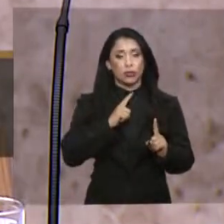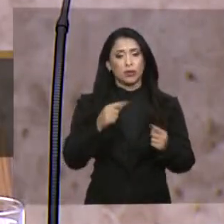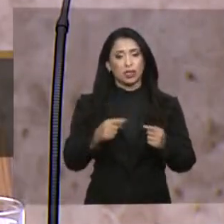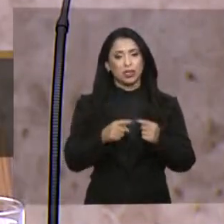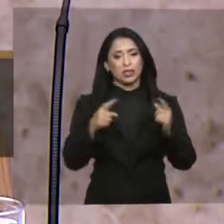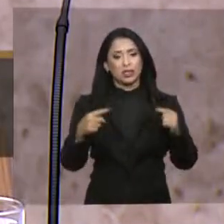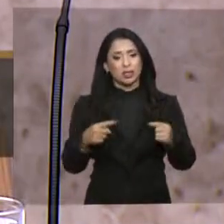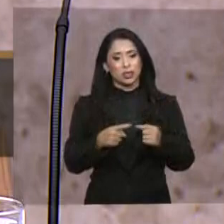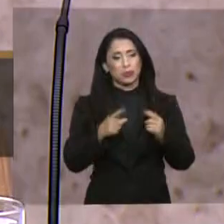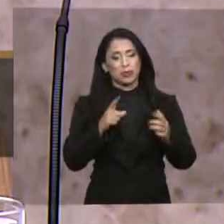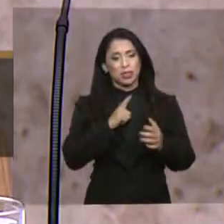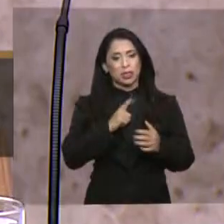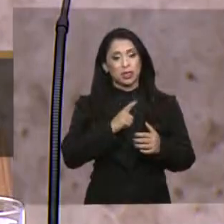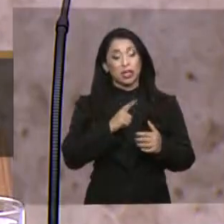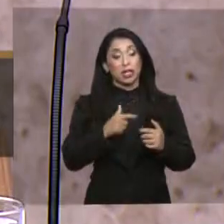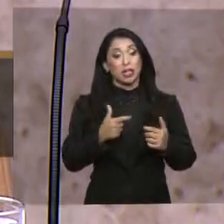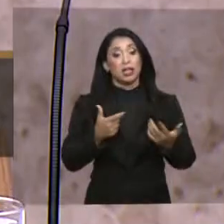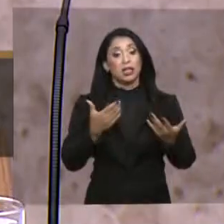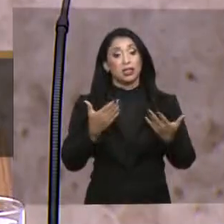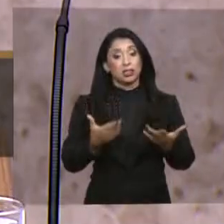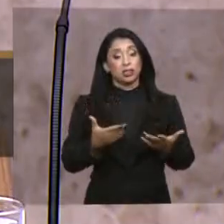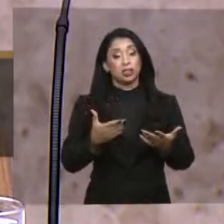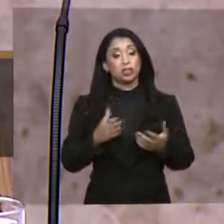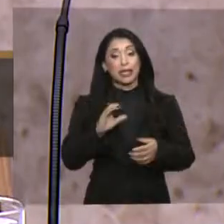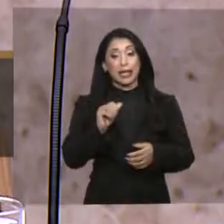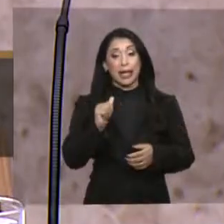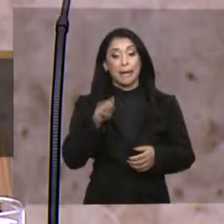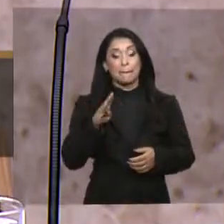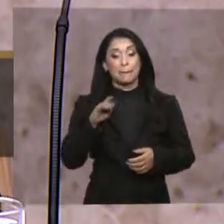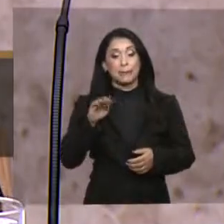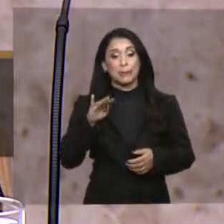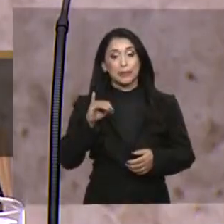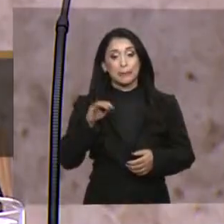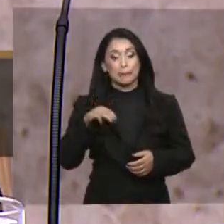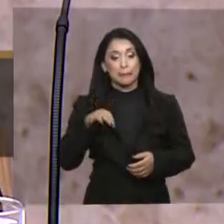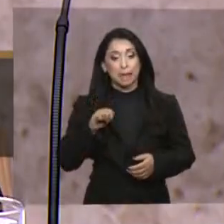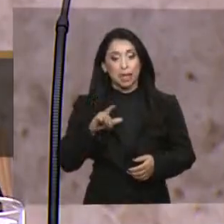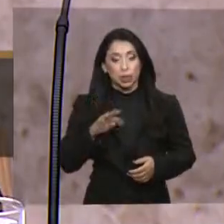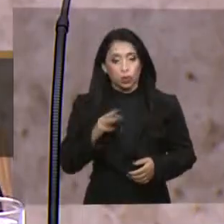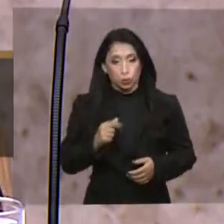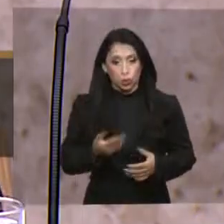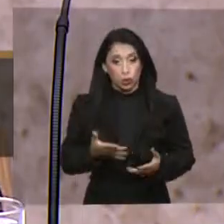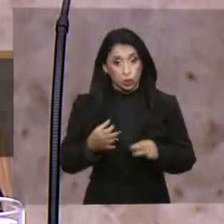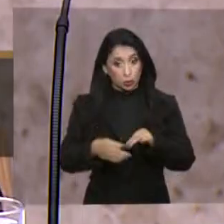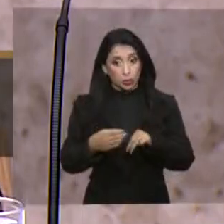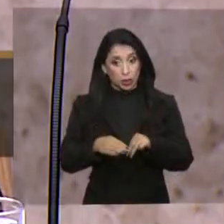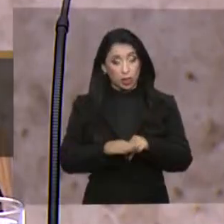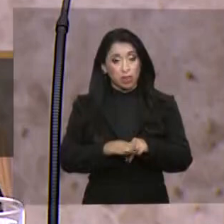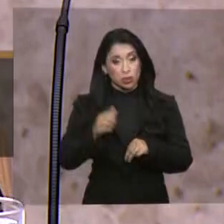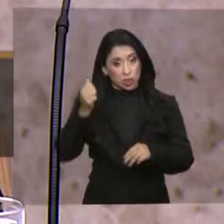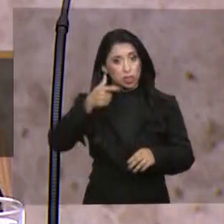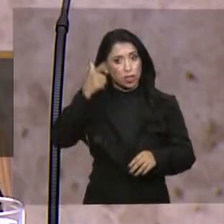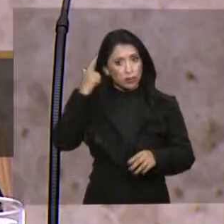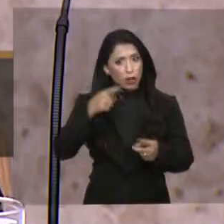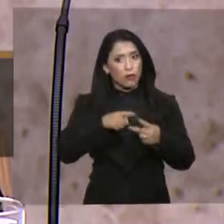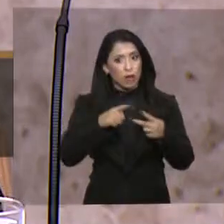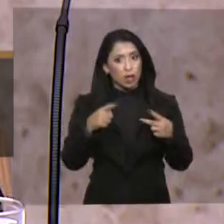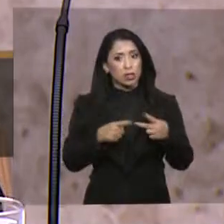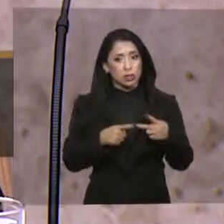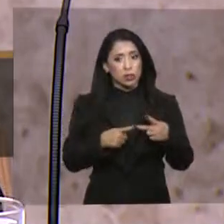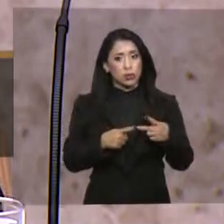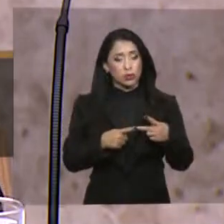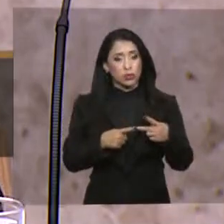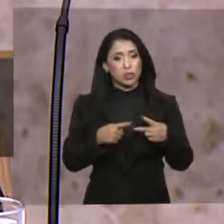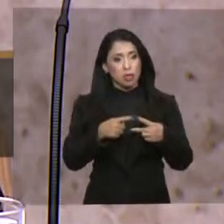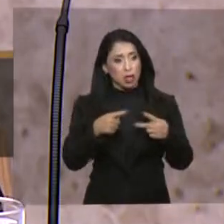legitimidade ativa e outra que diz com o cabimento. E o ministro Alexandre de Moraes enfrentou. Exatamente. Exato.